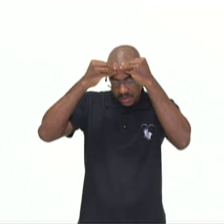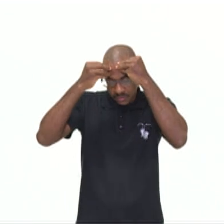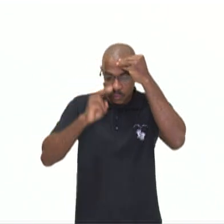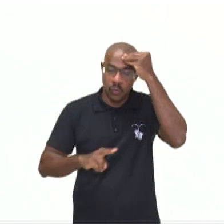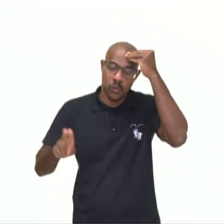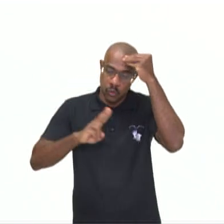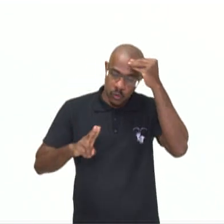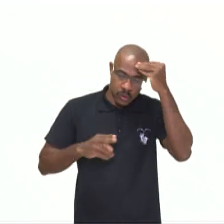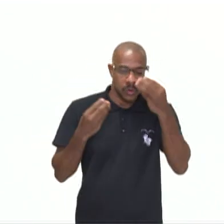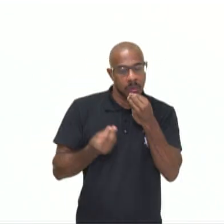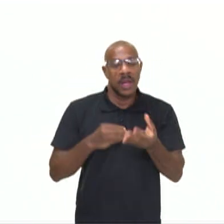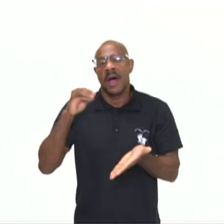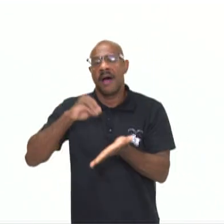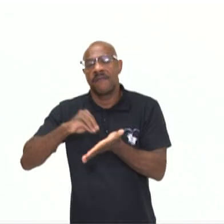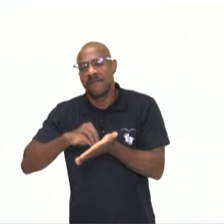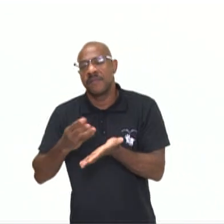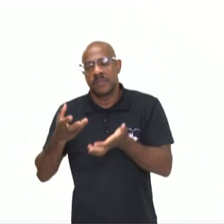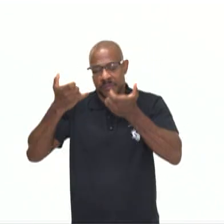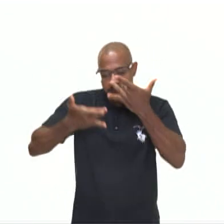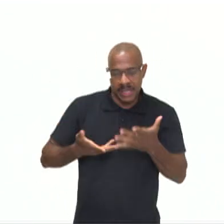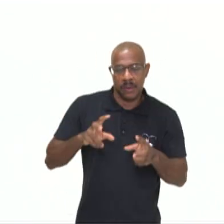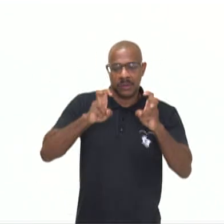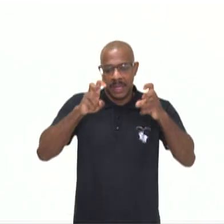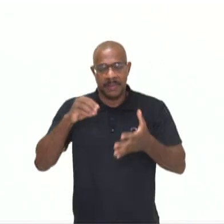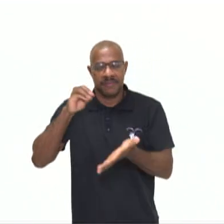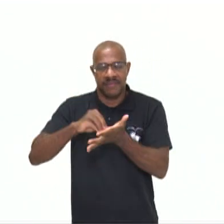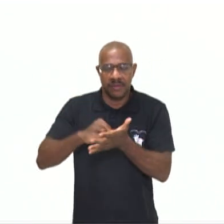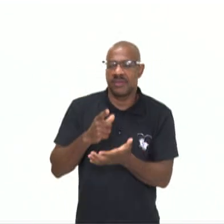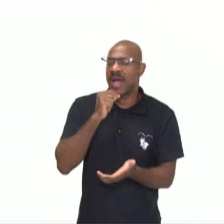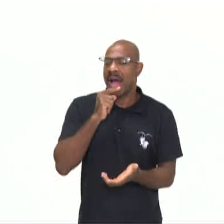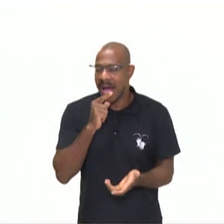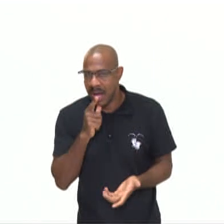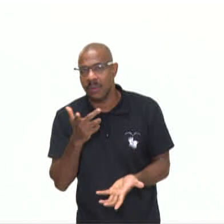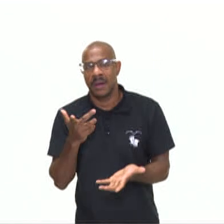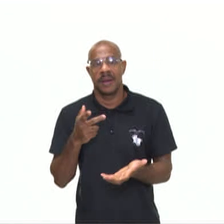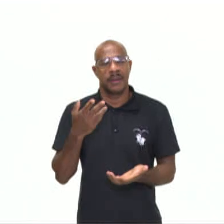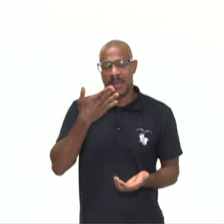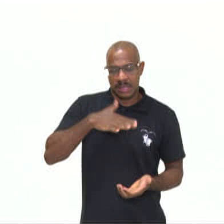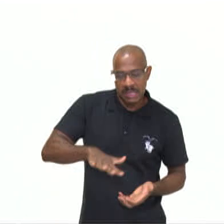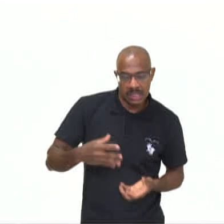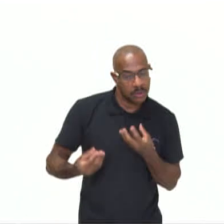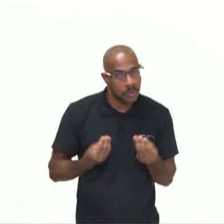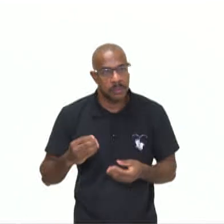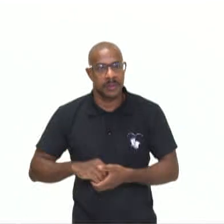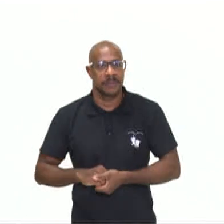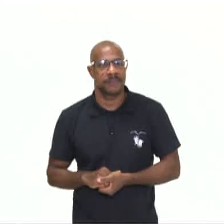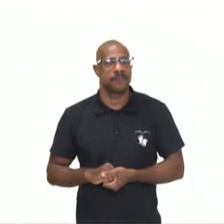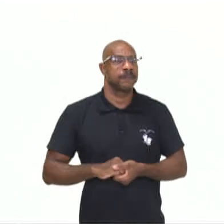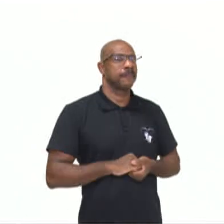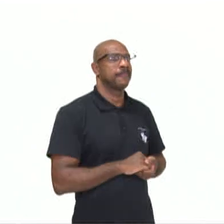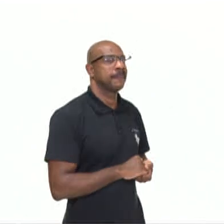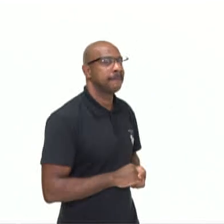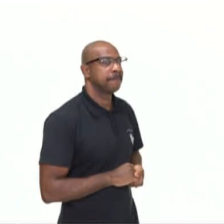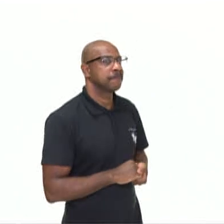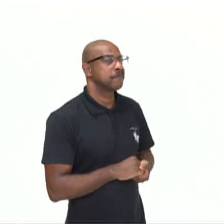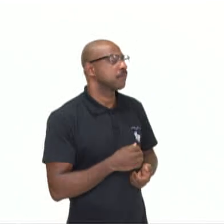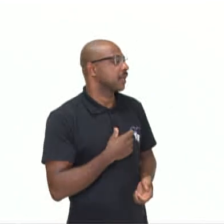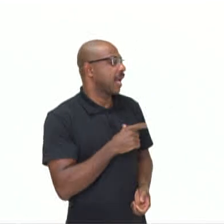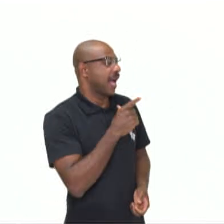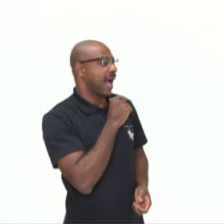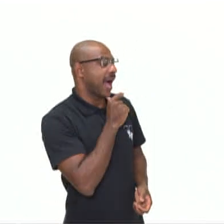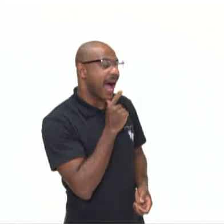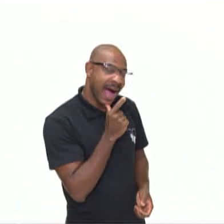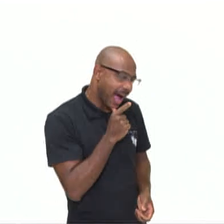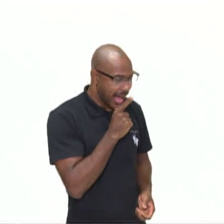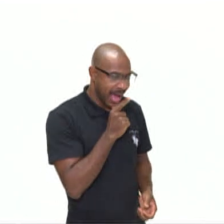foi a escolha de falar sobre a falta de água novamente com as crianças Oi Mia Couto a água é o